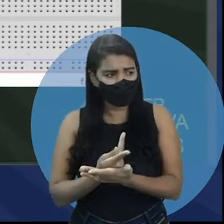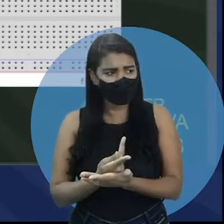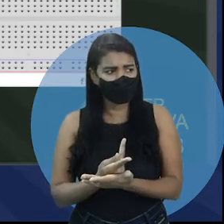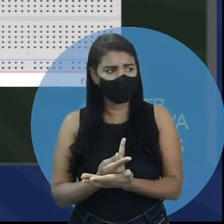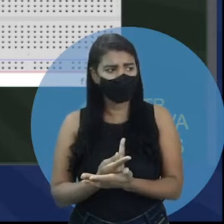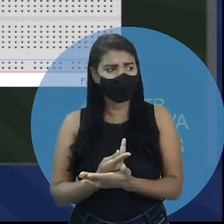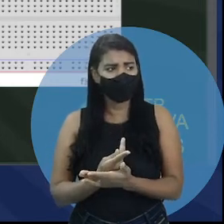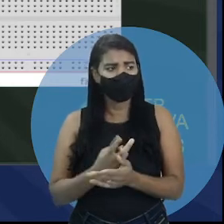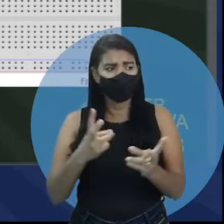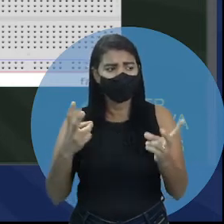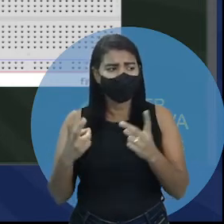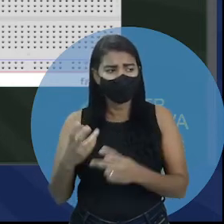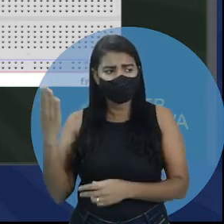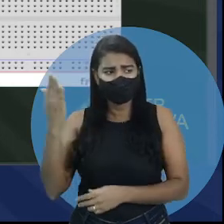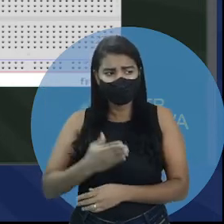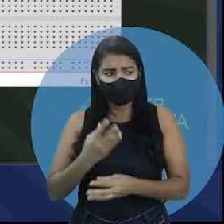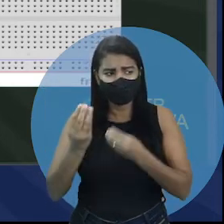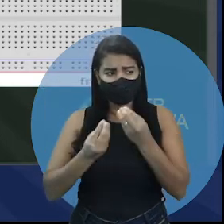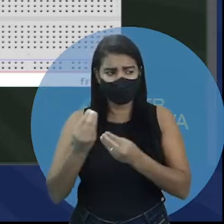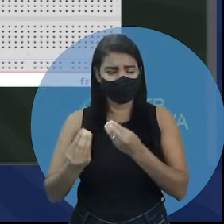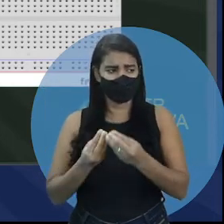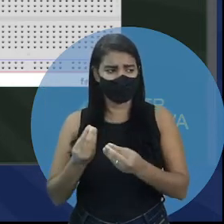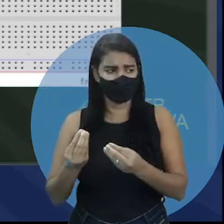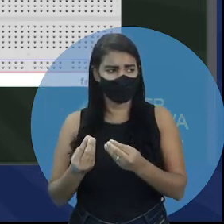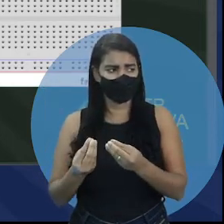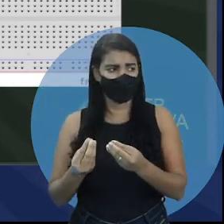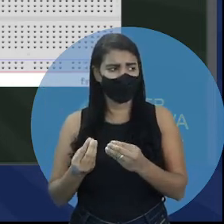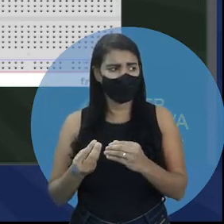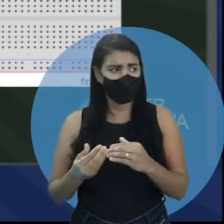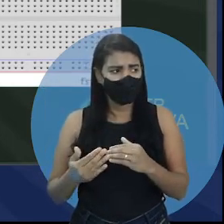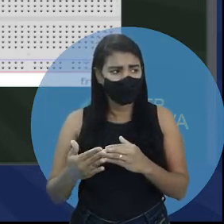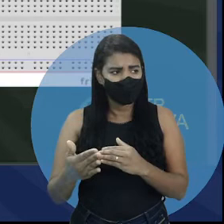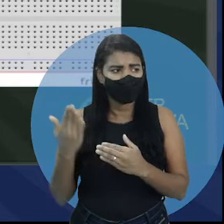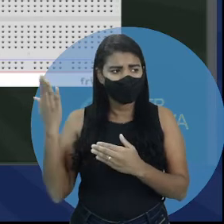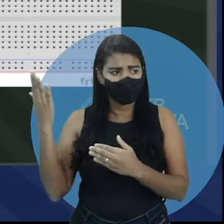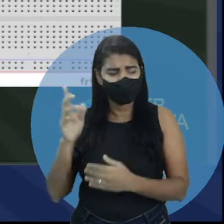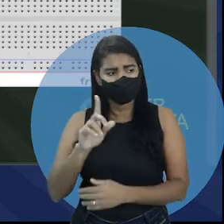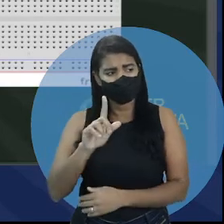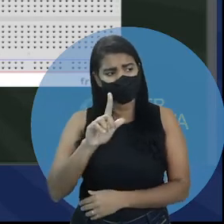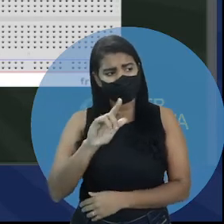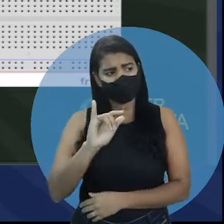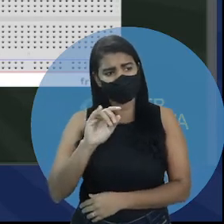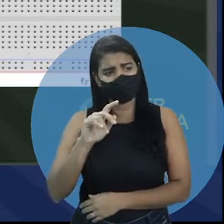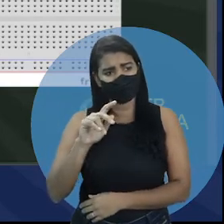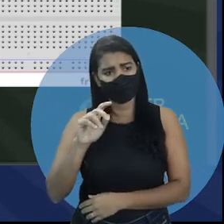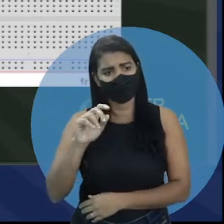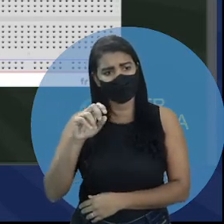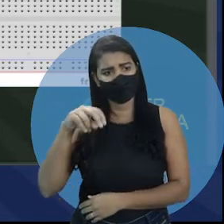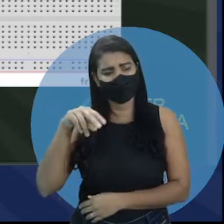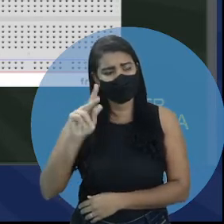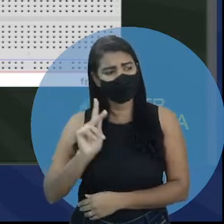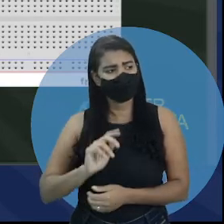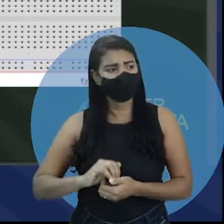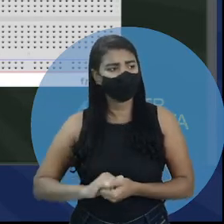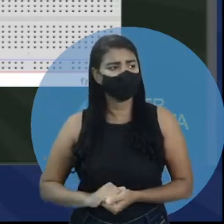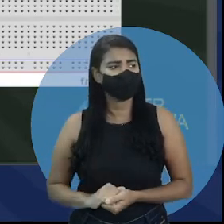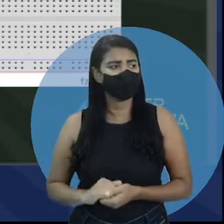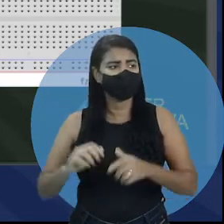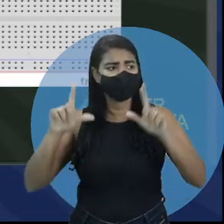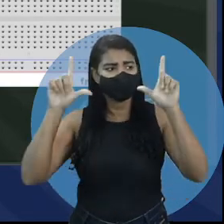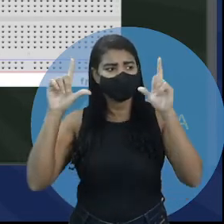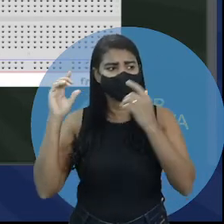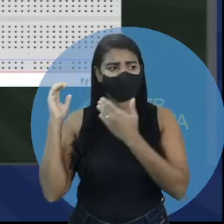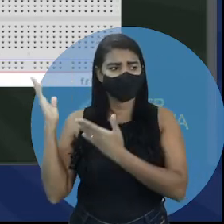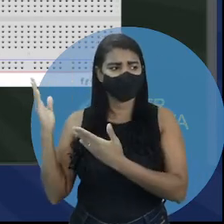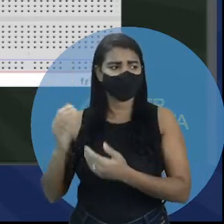consegue testar como é que ele vai ser através desse site. Pode passar. E é